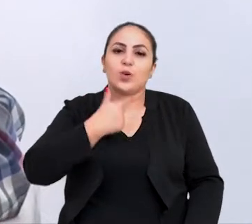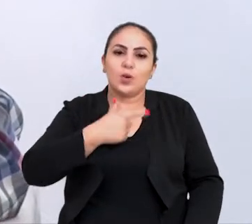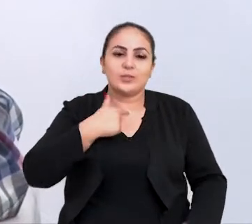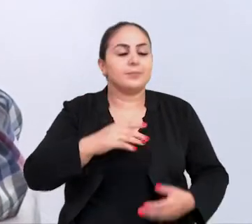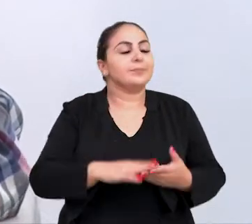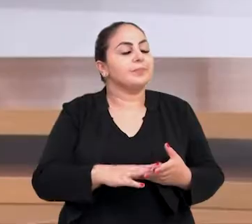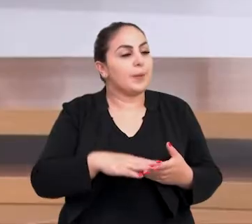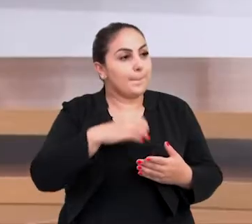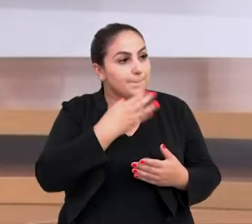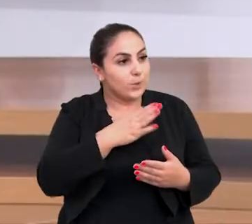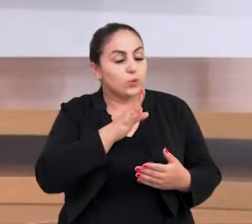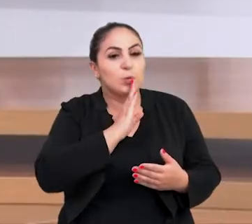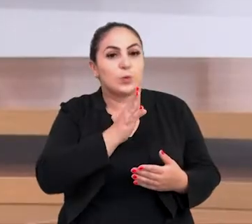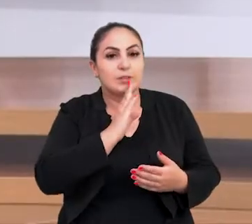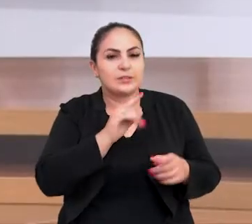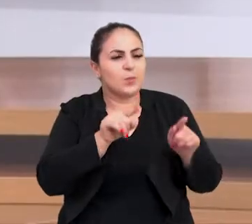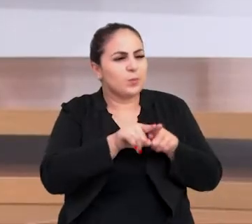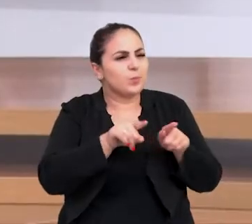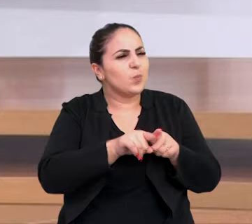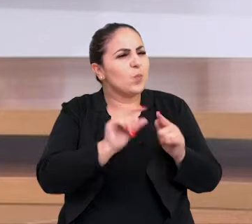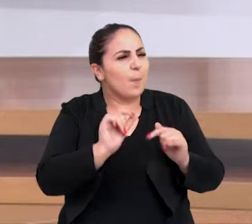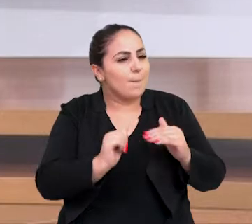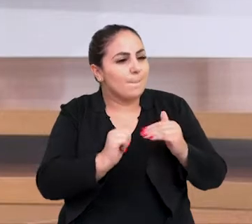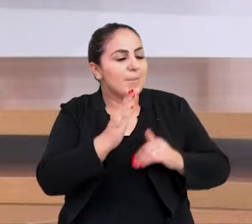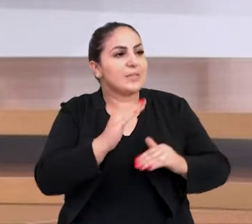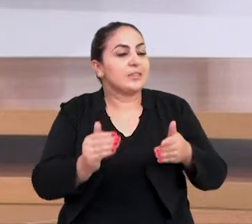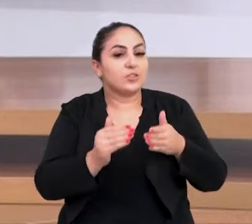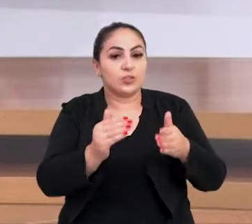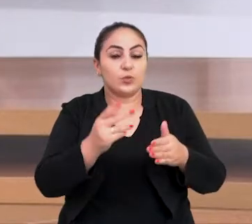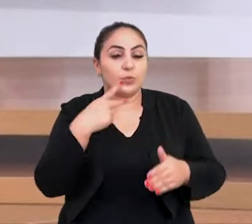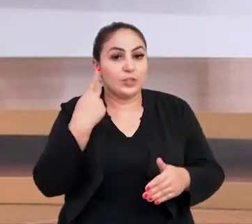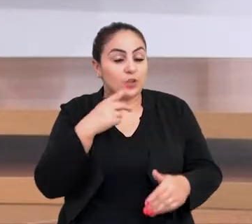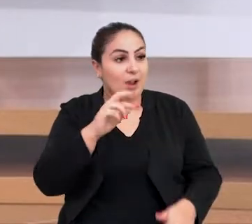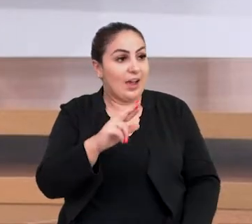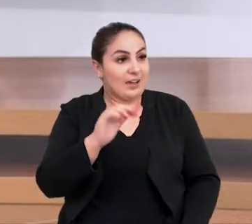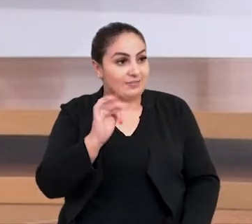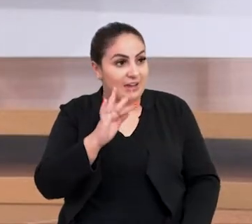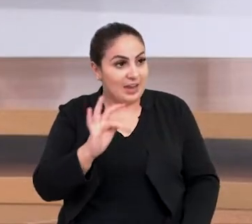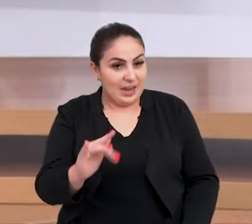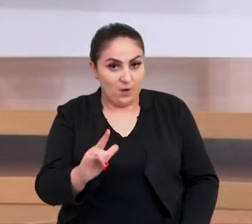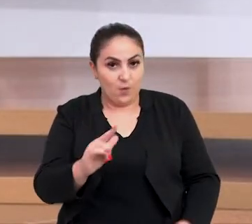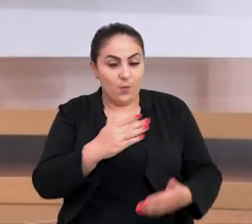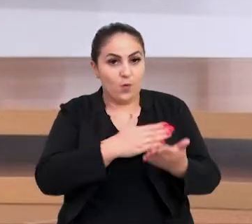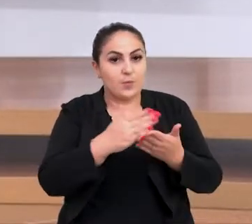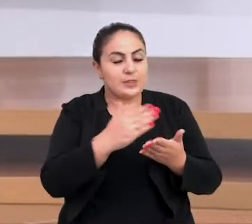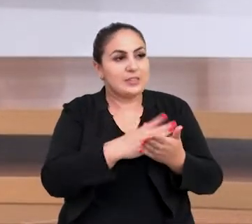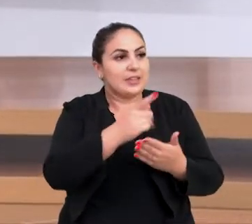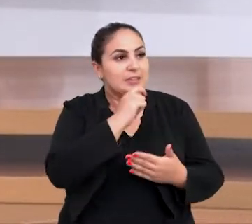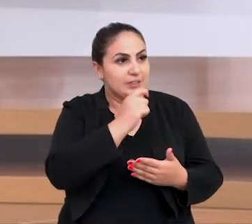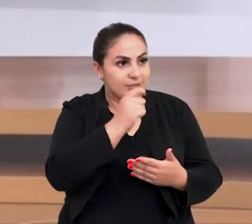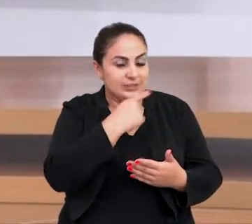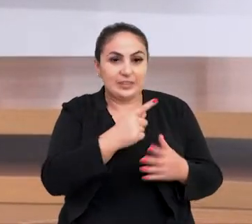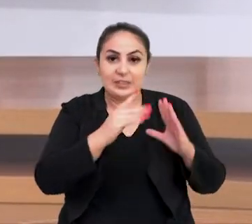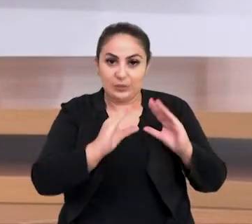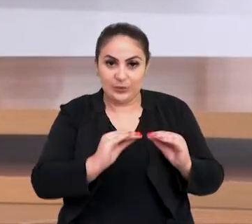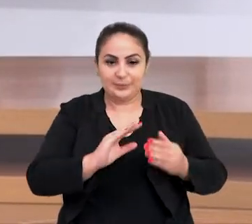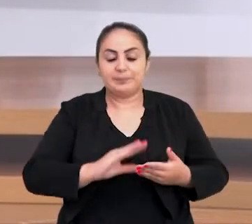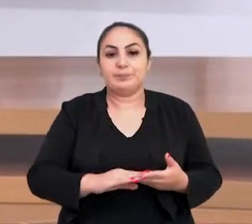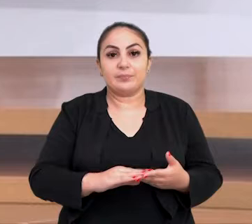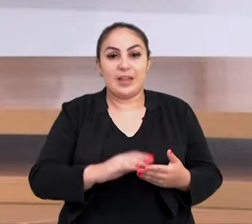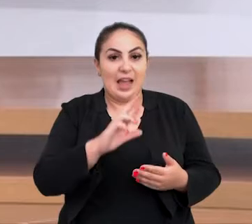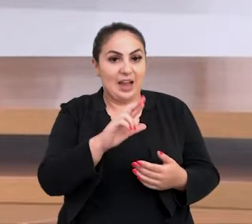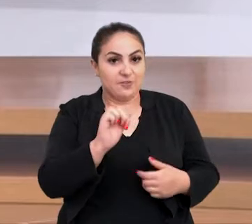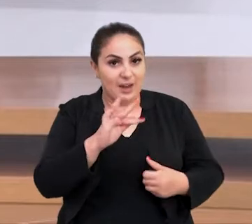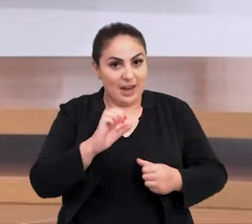tanto gosta. Bom, a gente vai conhecer então um pouco mais da trajetória do vereador Rafael Colucci para iniciarmos a entrevista desta